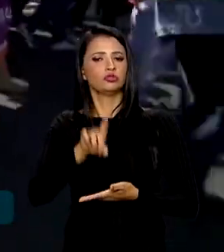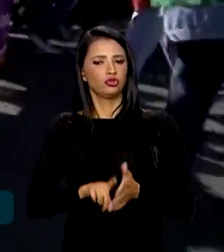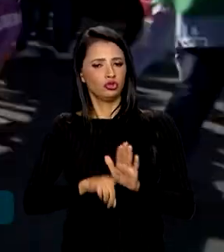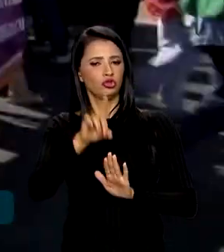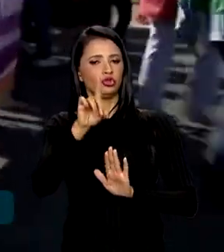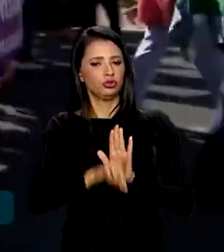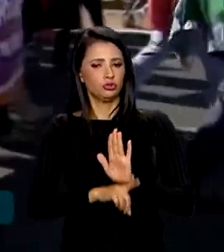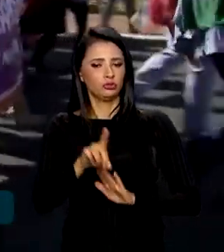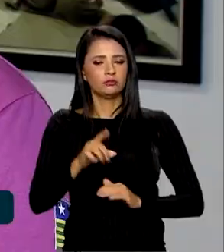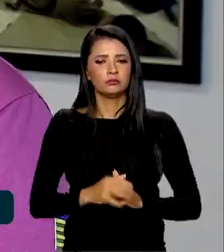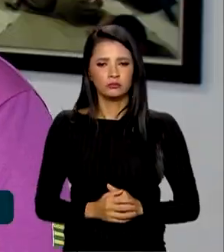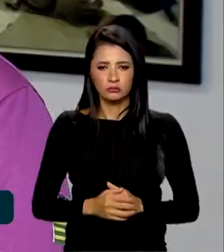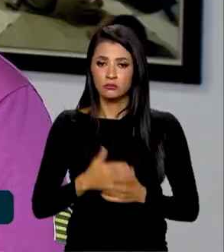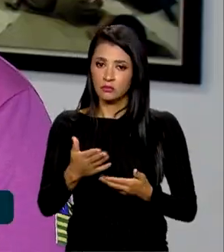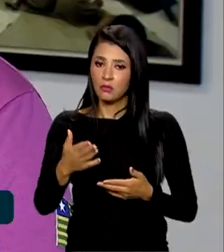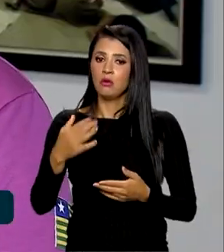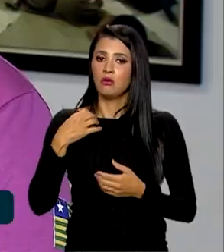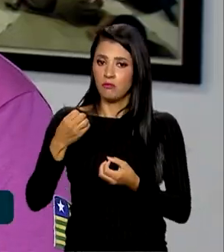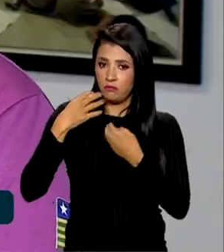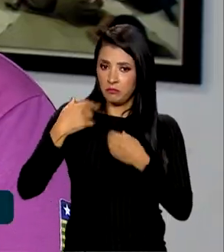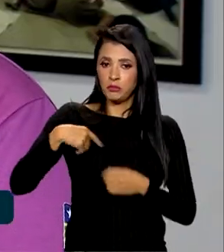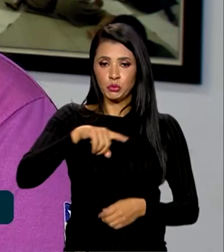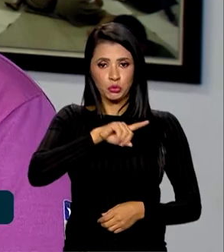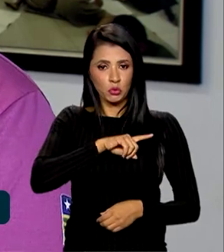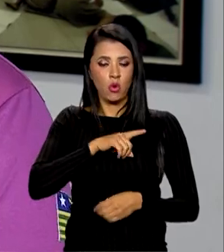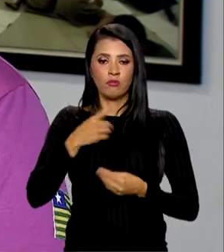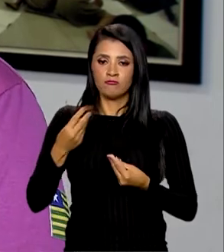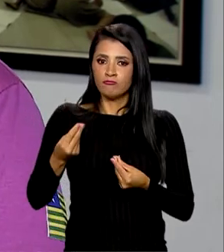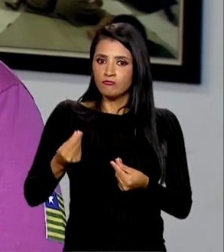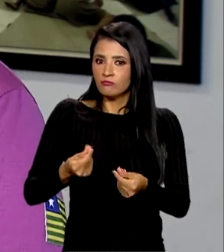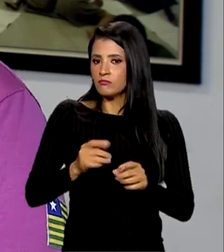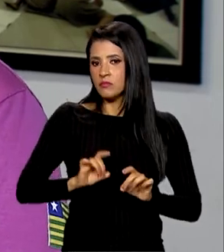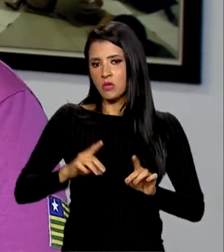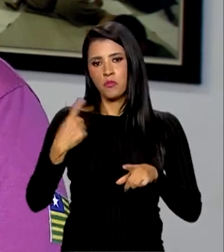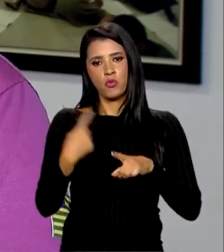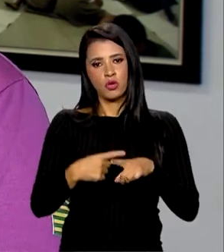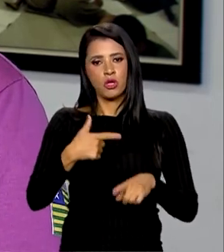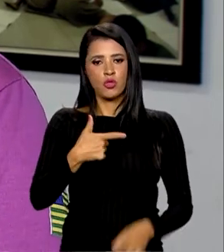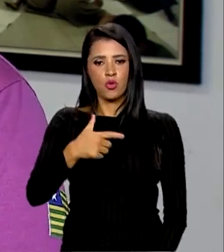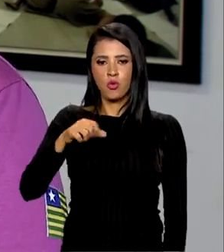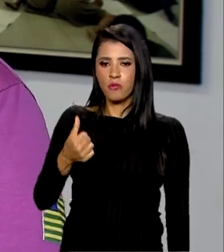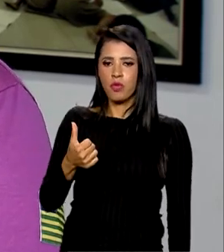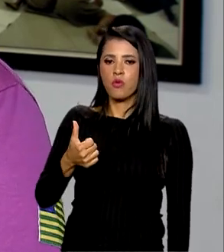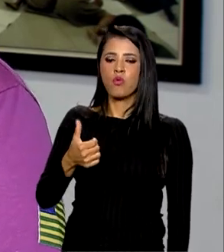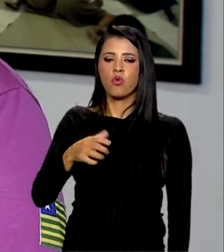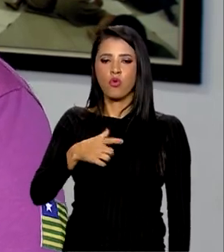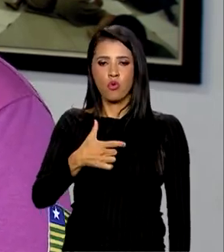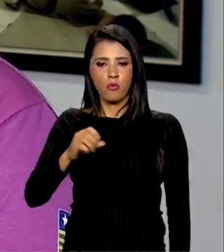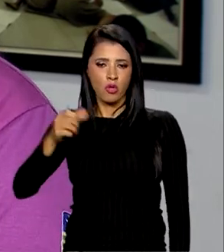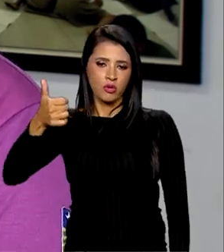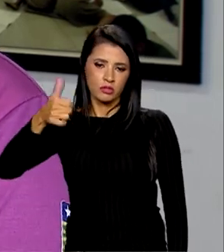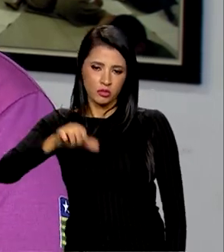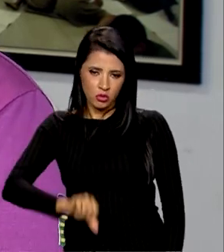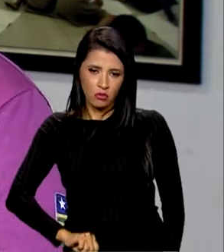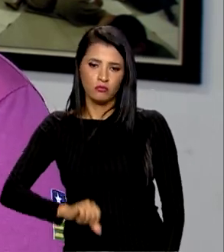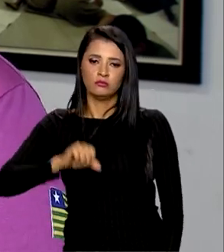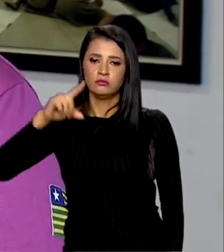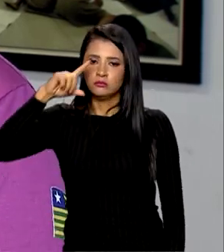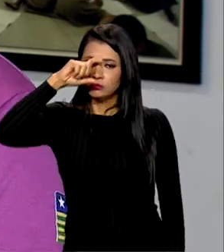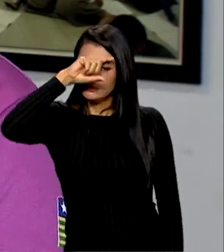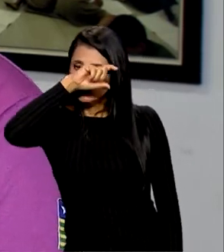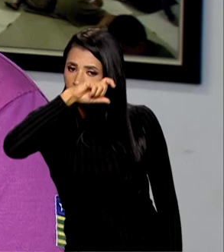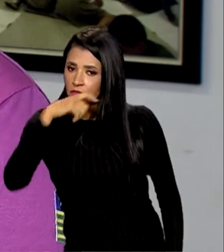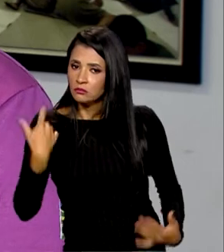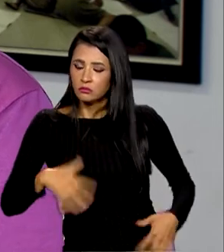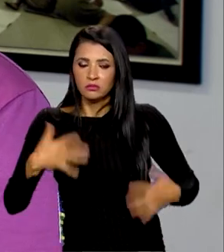Essa 7ª edição, para nós, ela tem um gosto todo especial, porque em 2019 foi amargo para a gente. Nós,